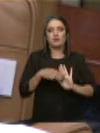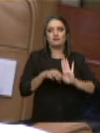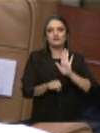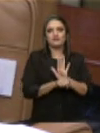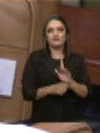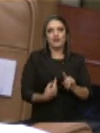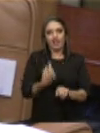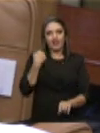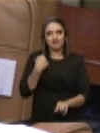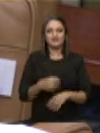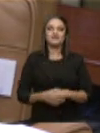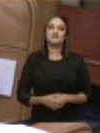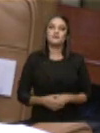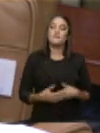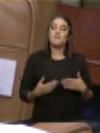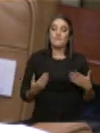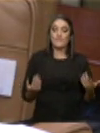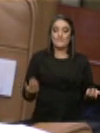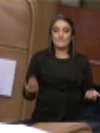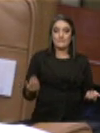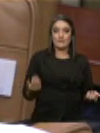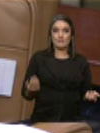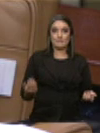Portanto, a informação